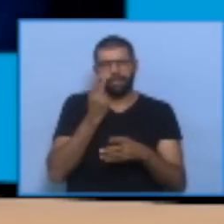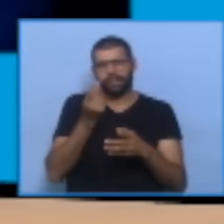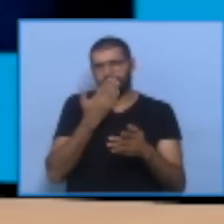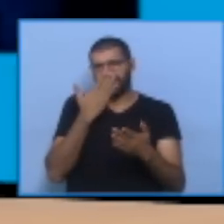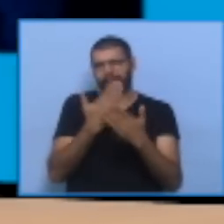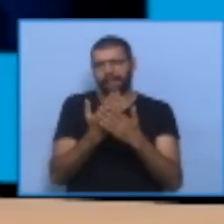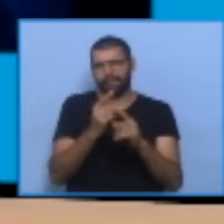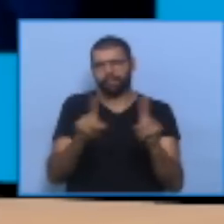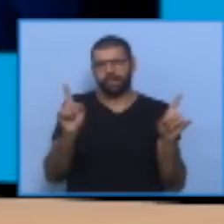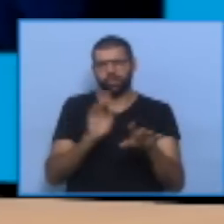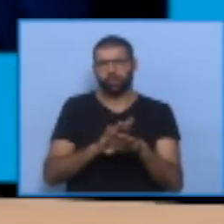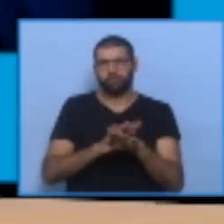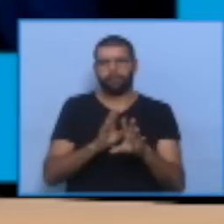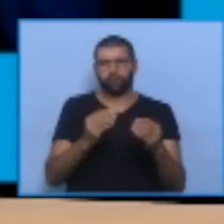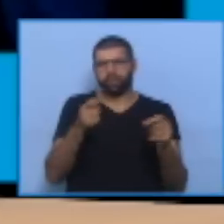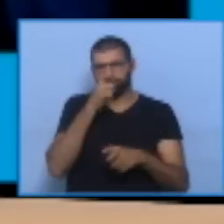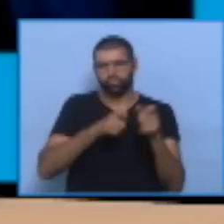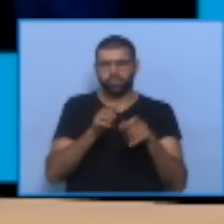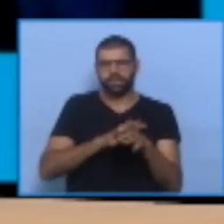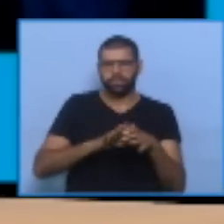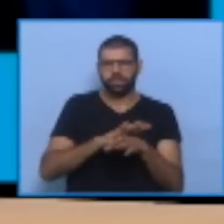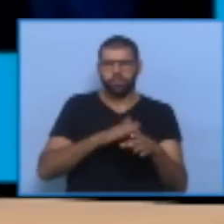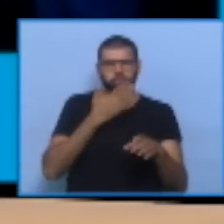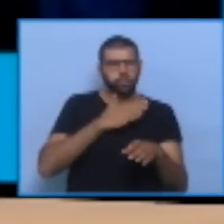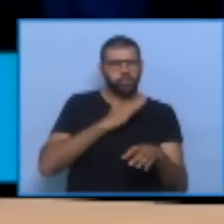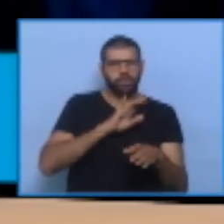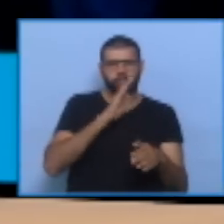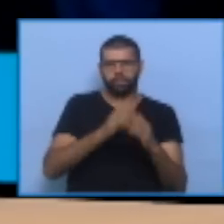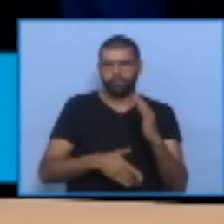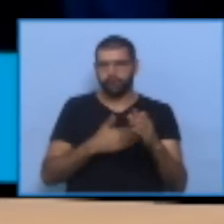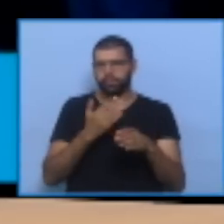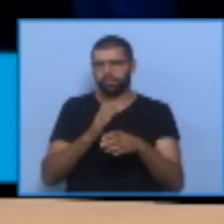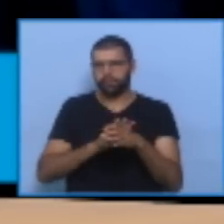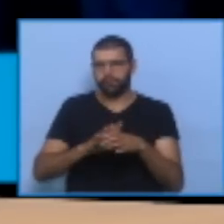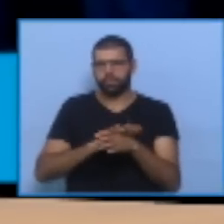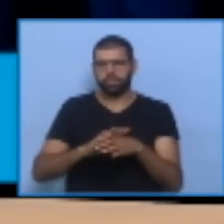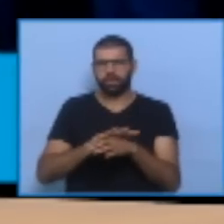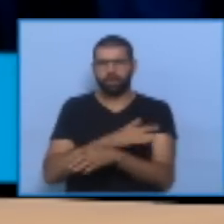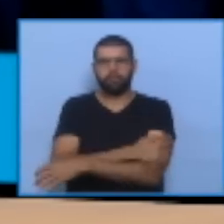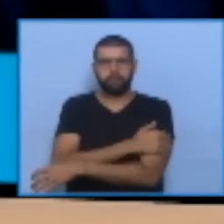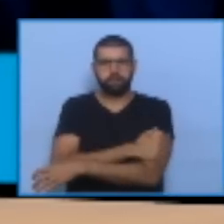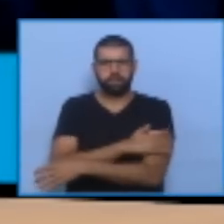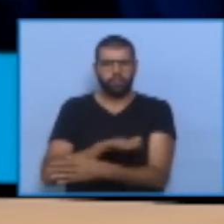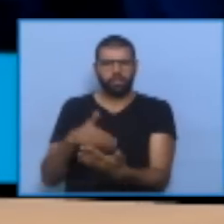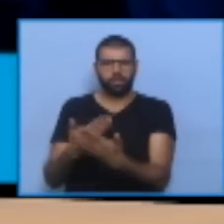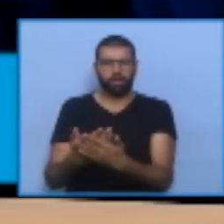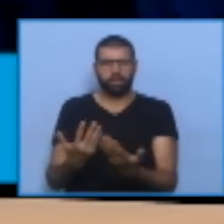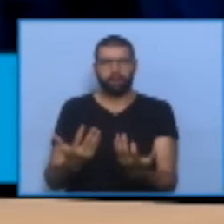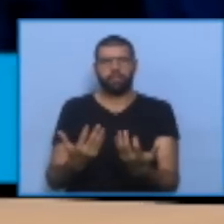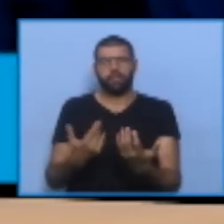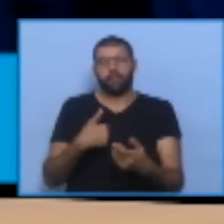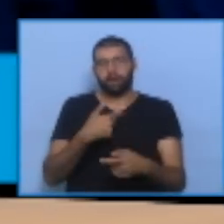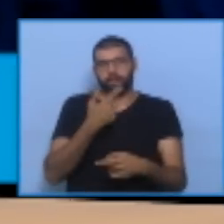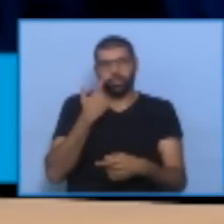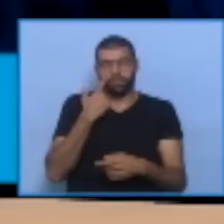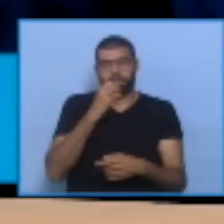porque muitas partem de situações razoáveis e de repente ficam em situações muito fragilizadoras. A